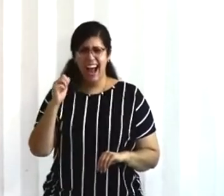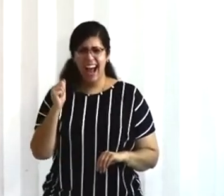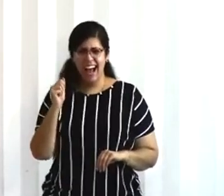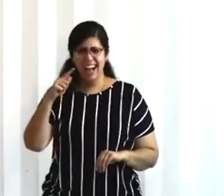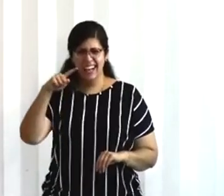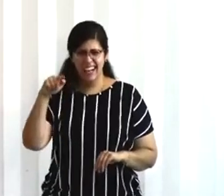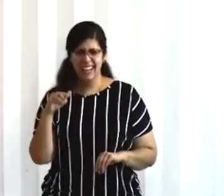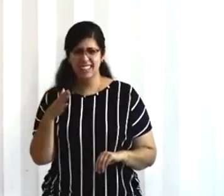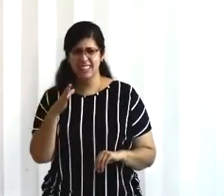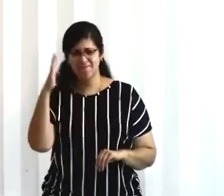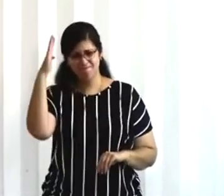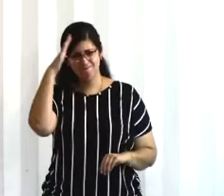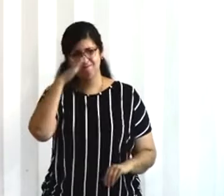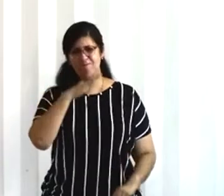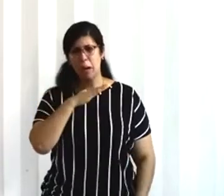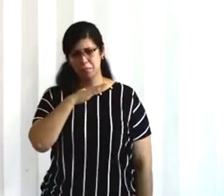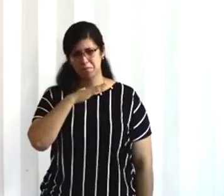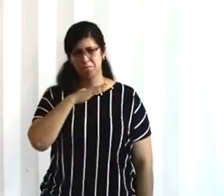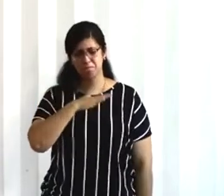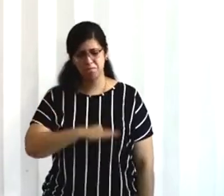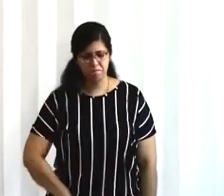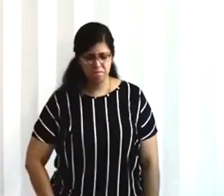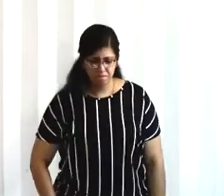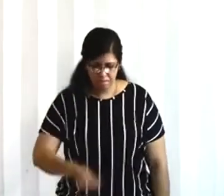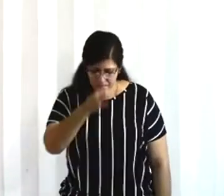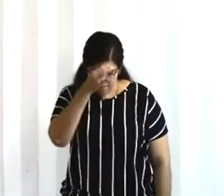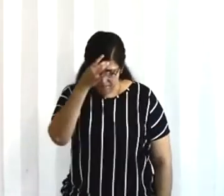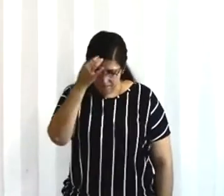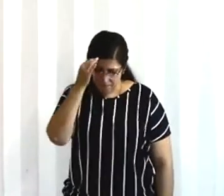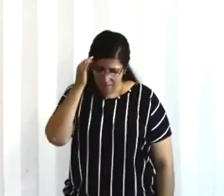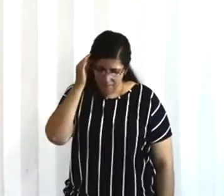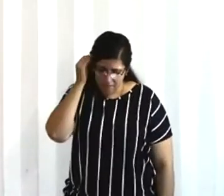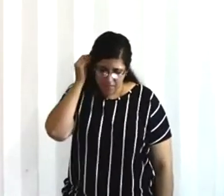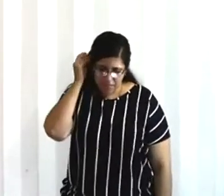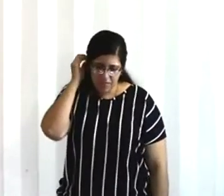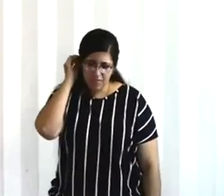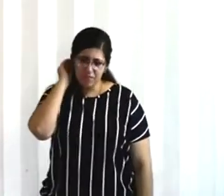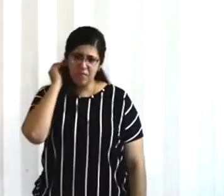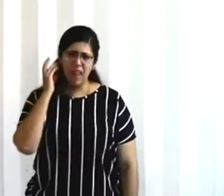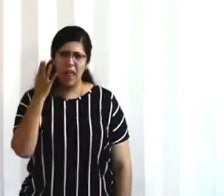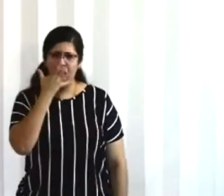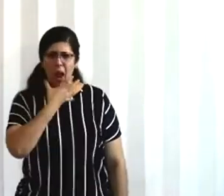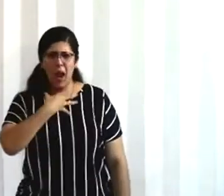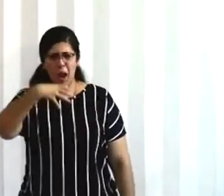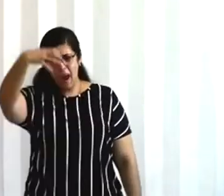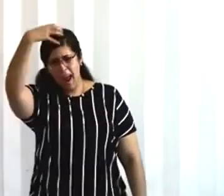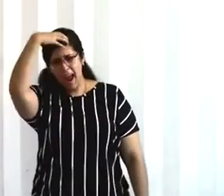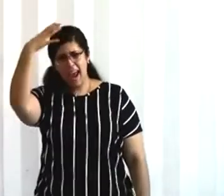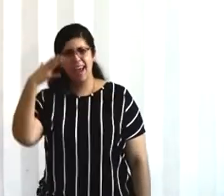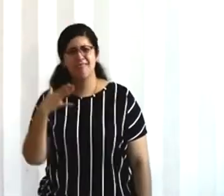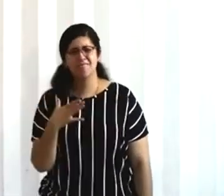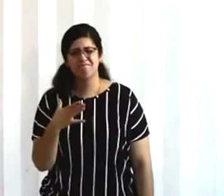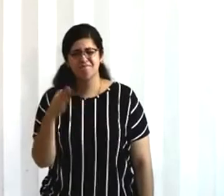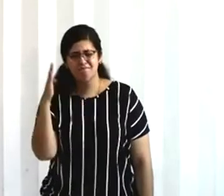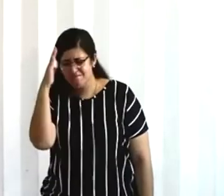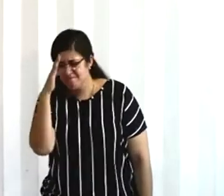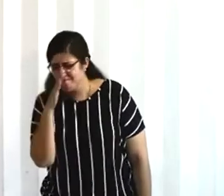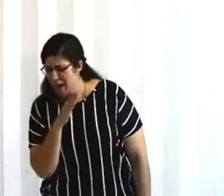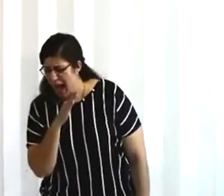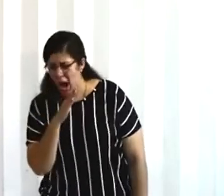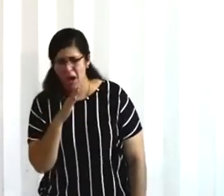Crônicas, nós temos o dito que aquele rei, o rei Acás, fez o que era mal perante o